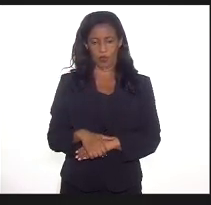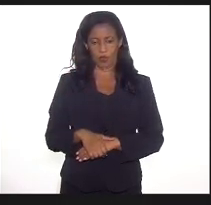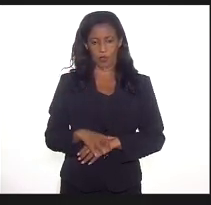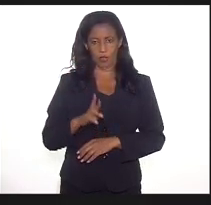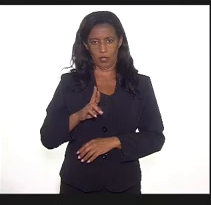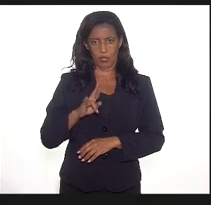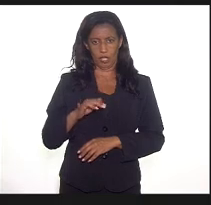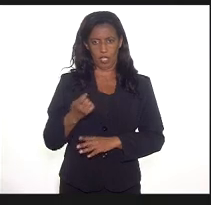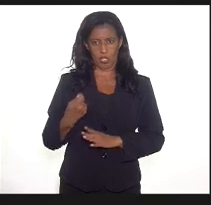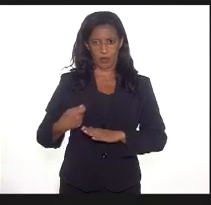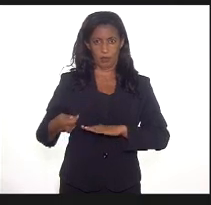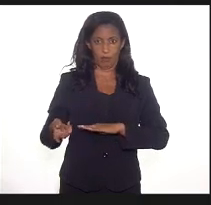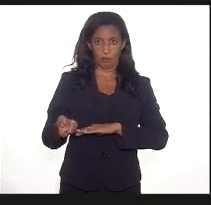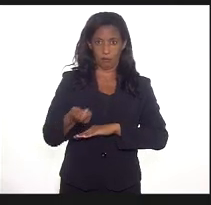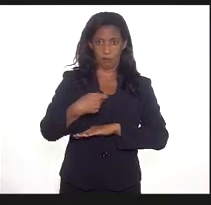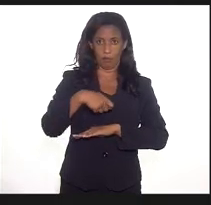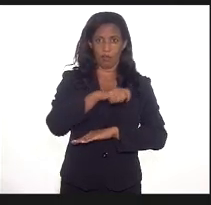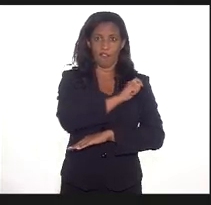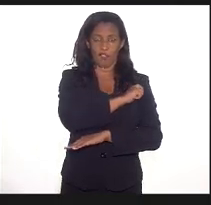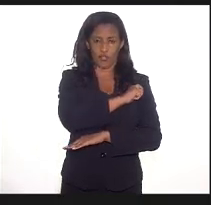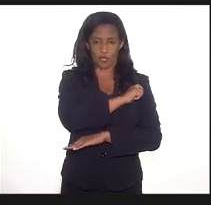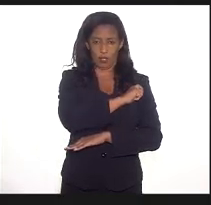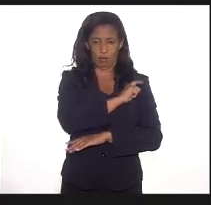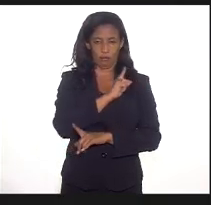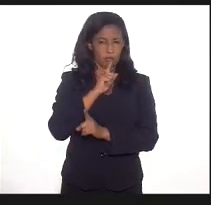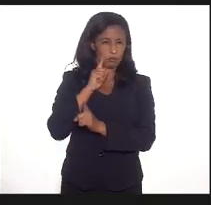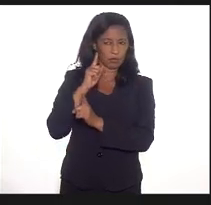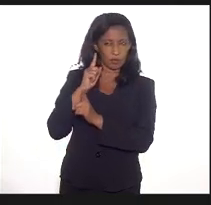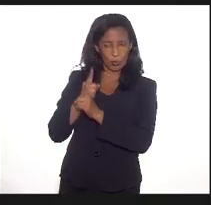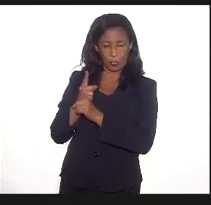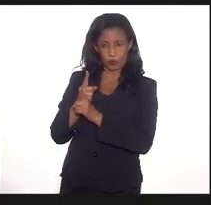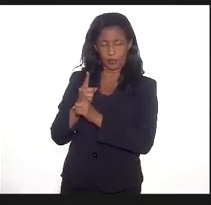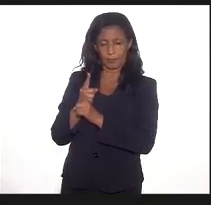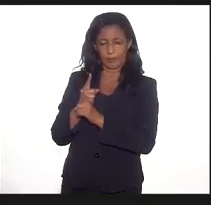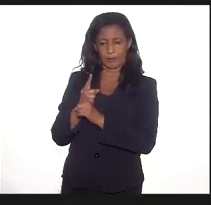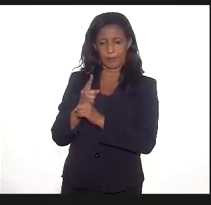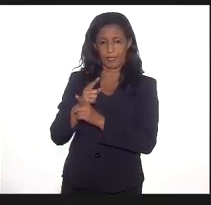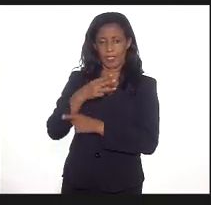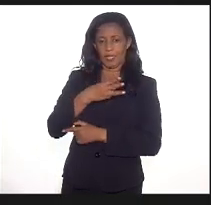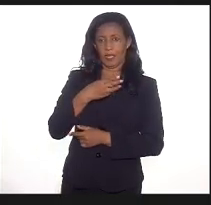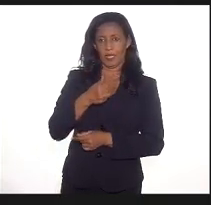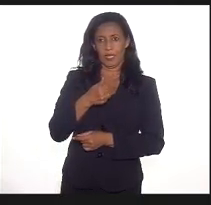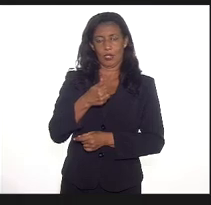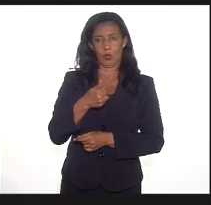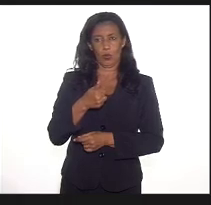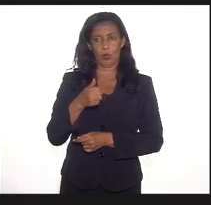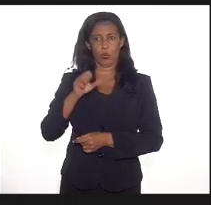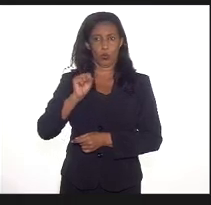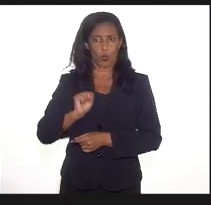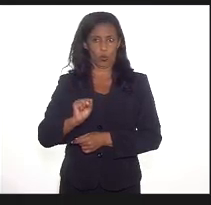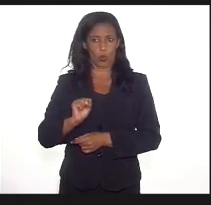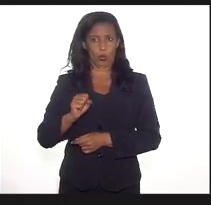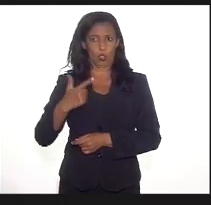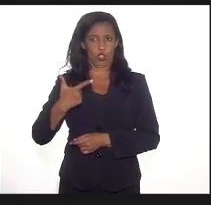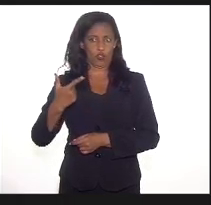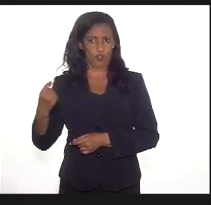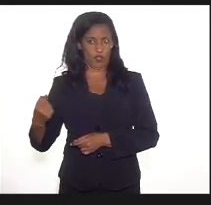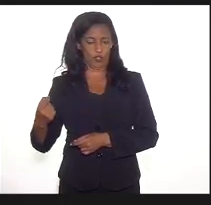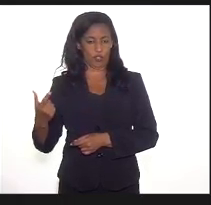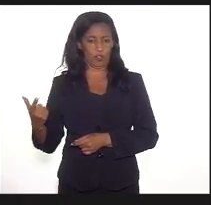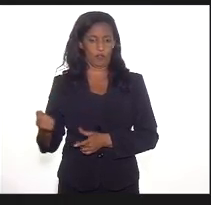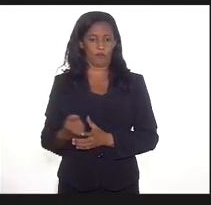com regime de recuperação fiscal, que se encontrava vigente em 31 de 8 de 20, abro parênteses, é o